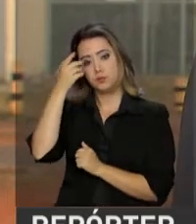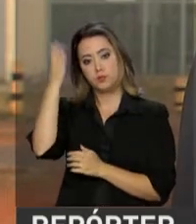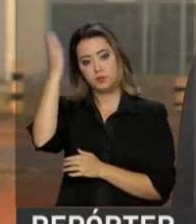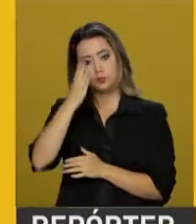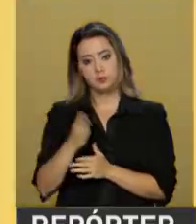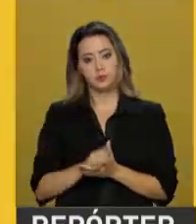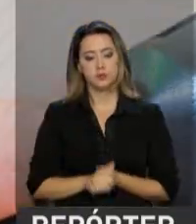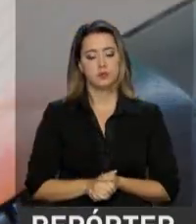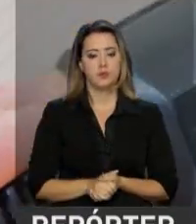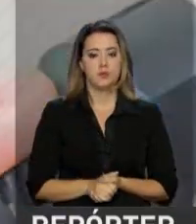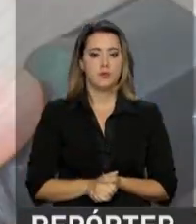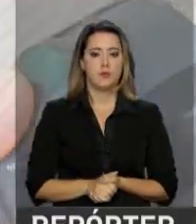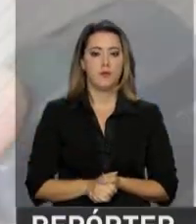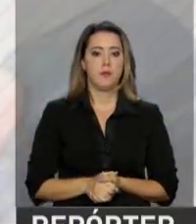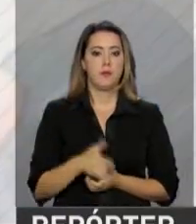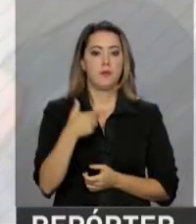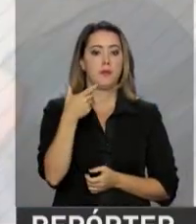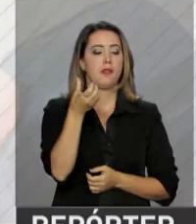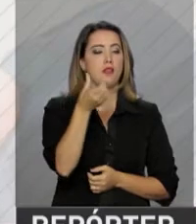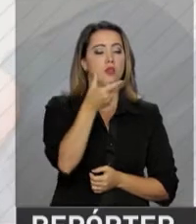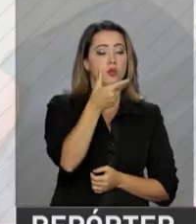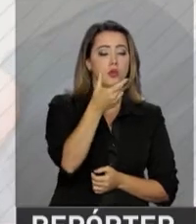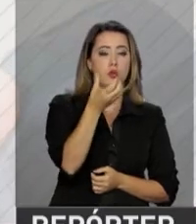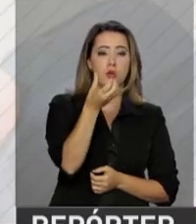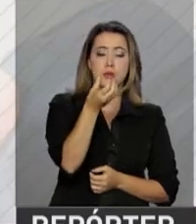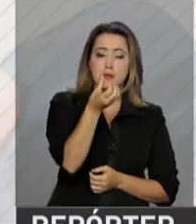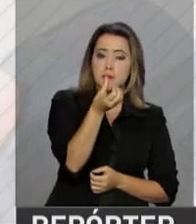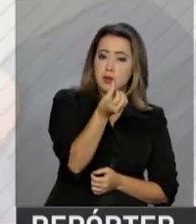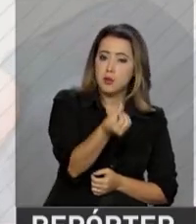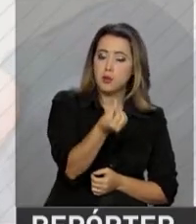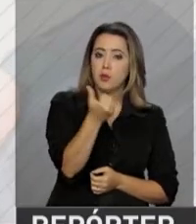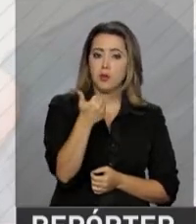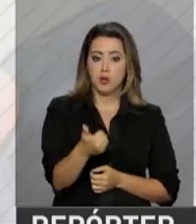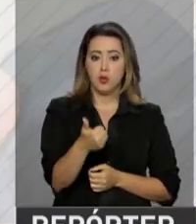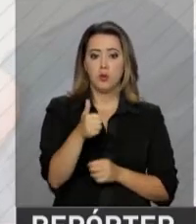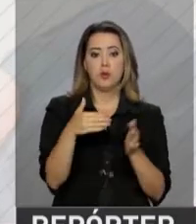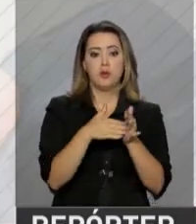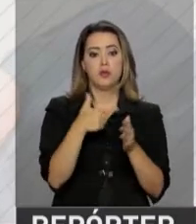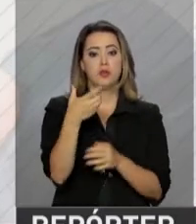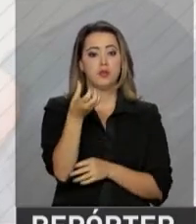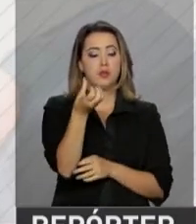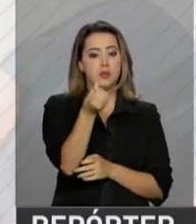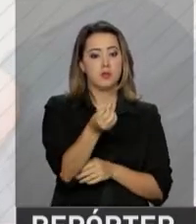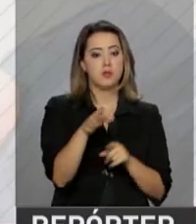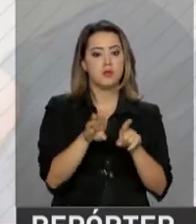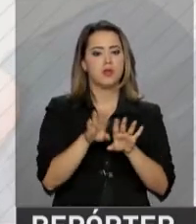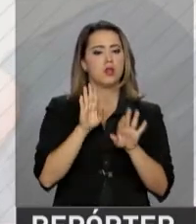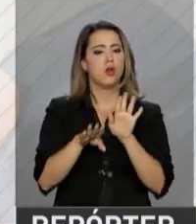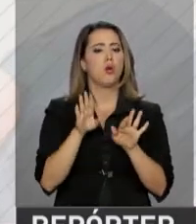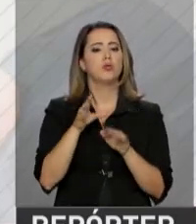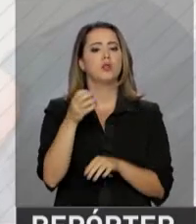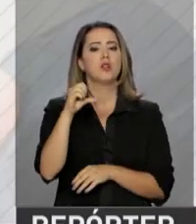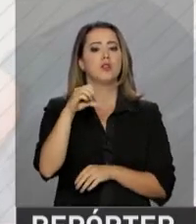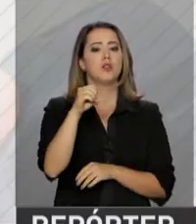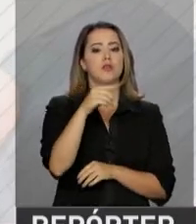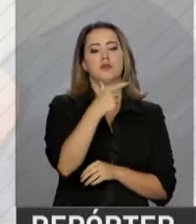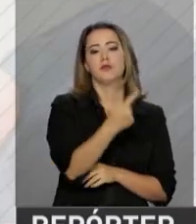brasil entre 2001 e 2006 quando o público não era informado em média ocorreram